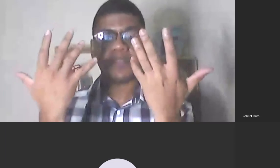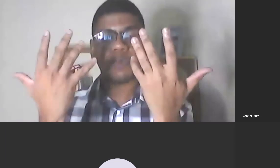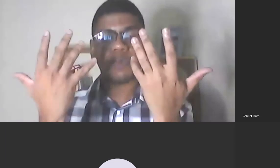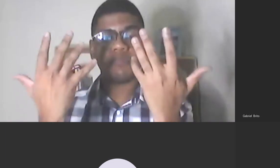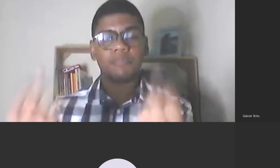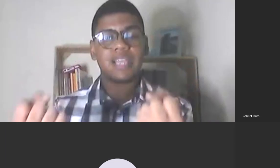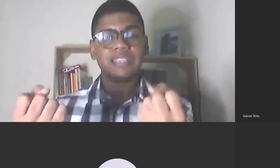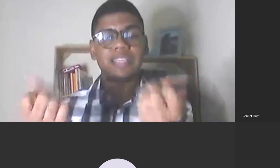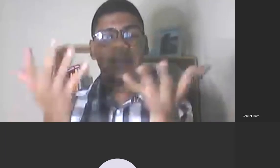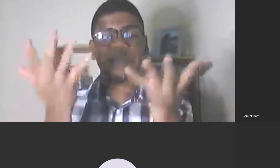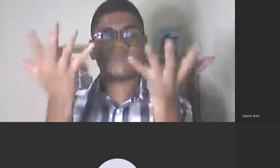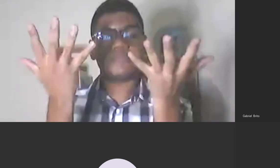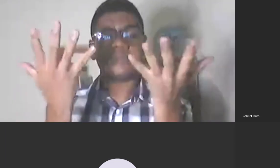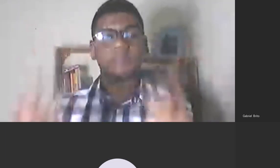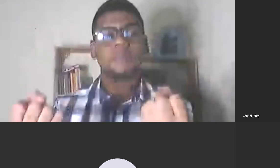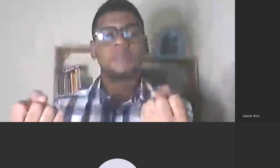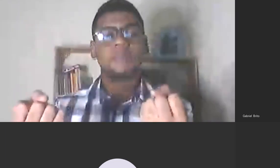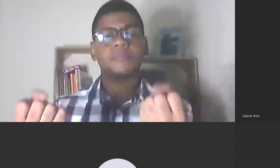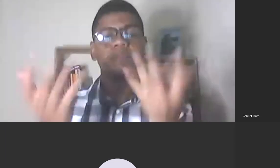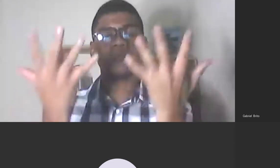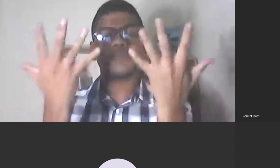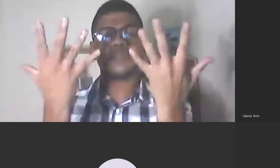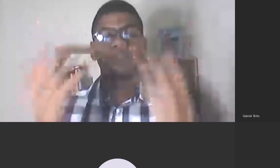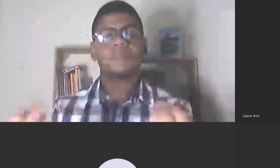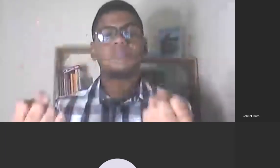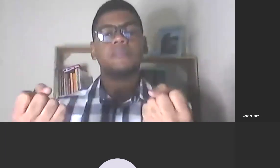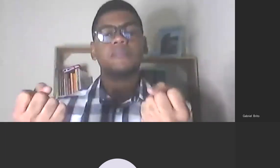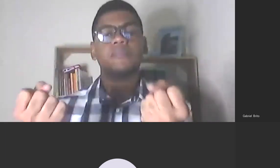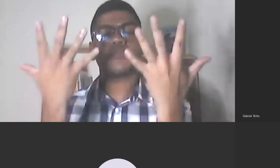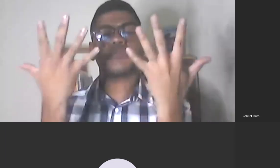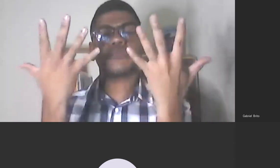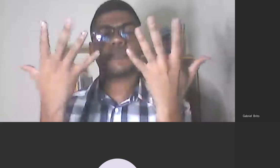Libras, tá? Então, aceitar.